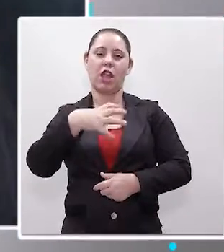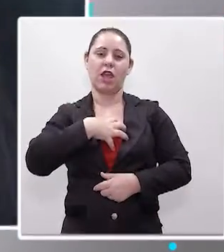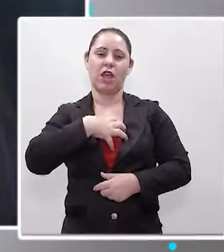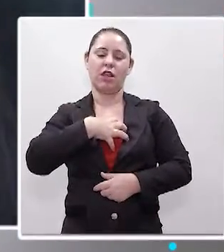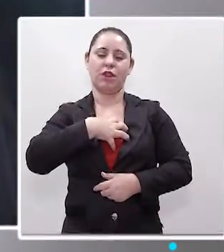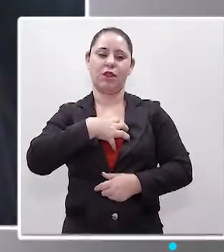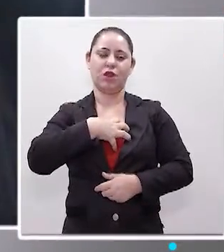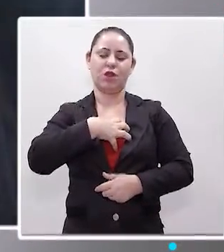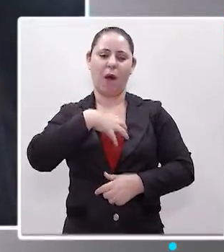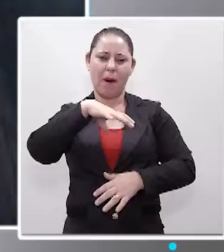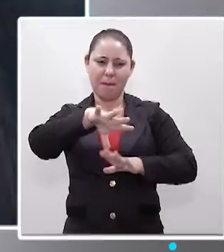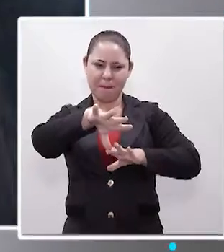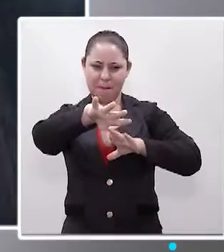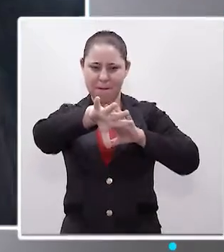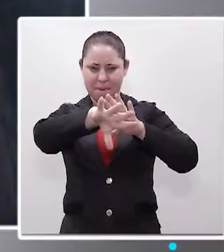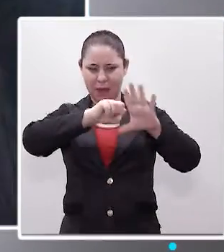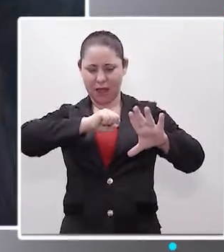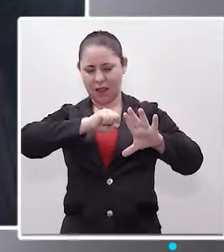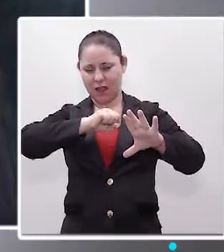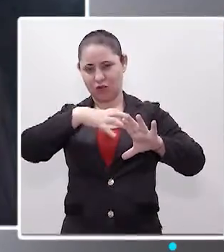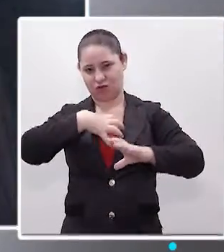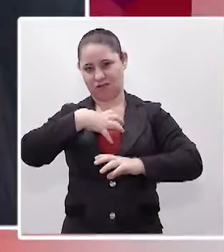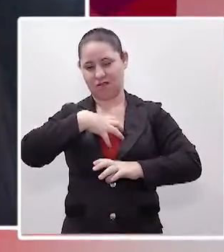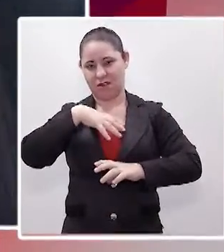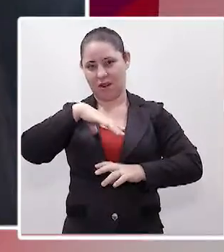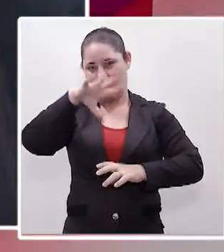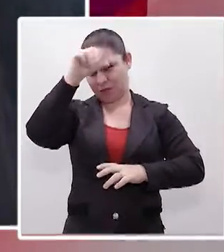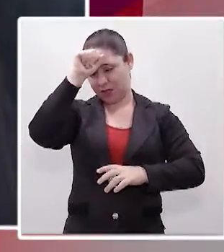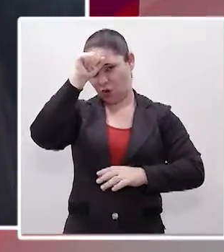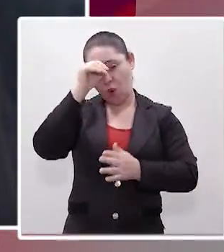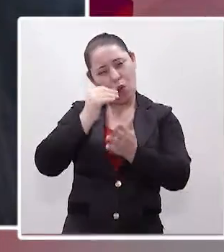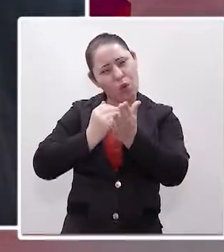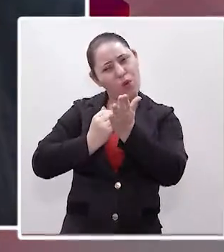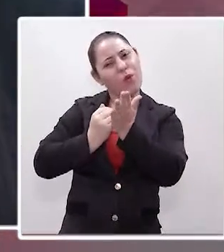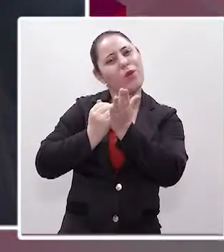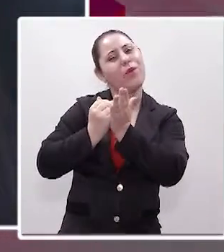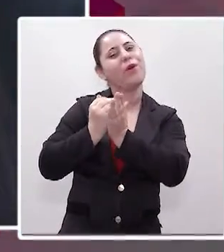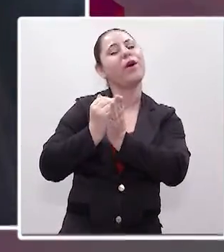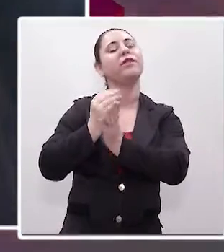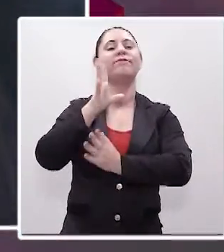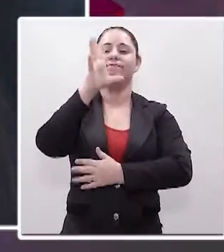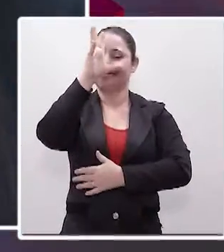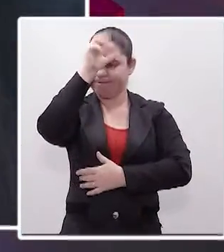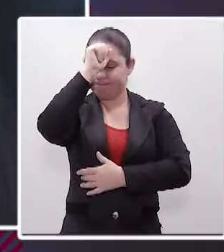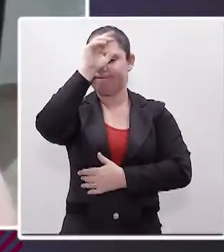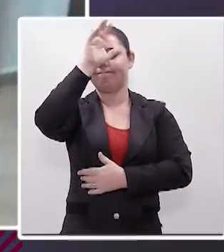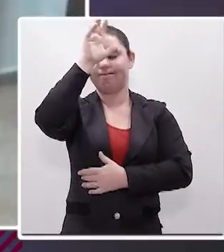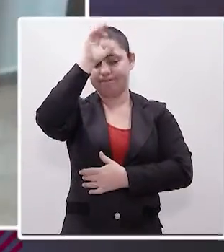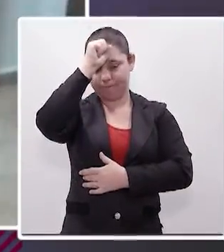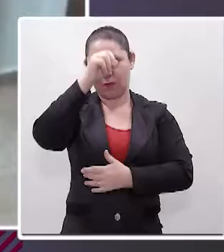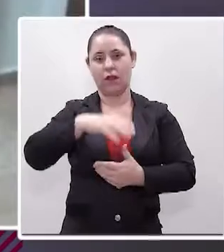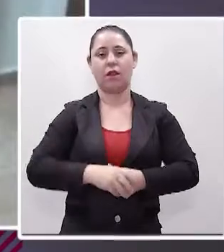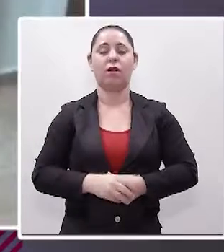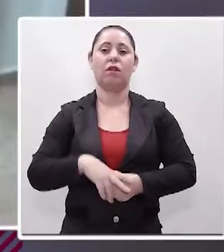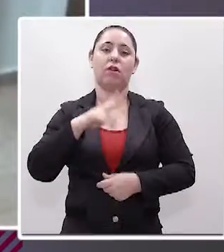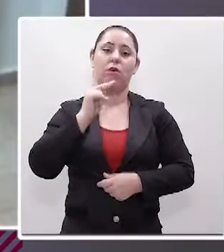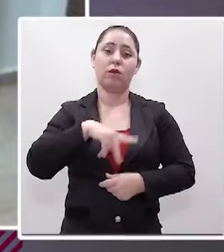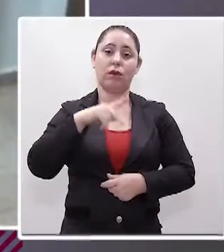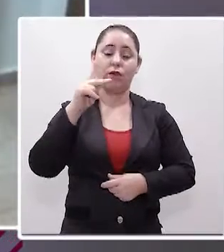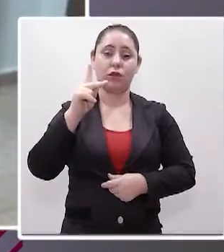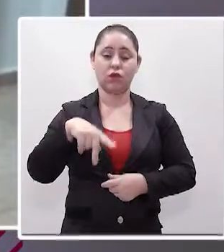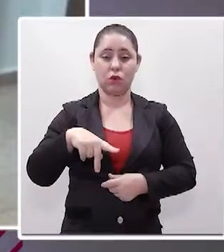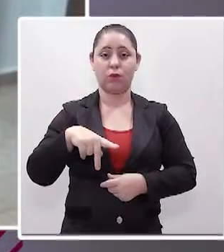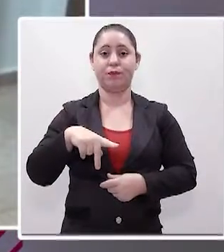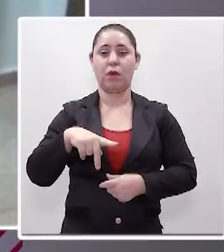o jeito nesses 14 meses. Eu acho que começaram a pegar o jeito, Thiago. Assim,